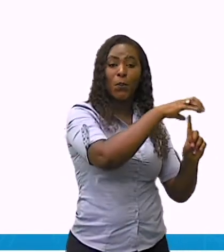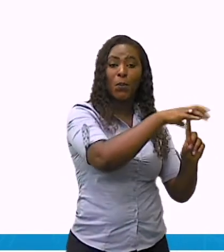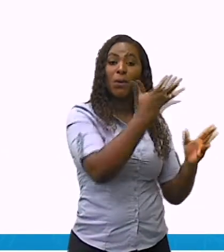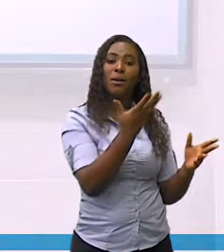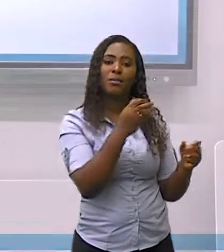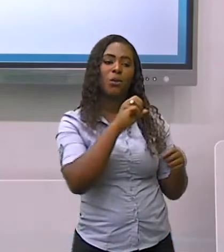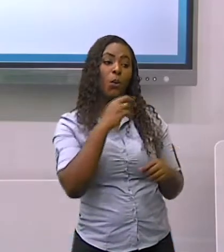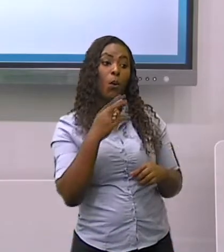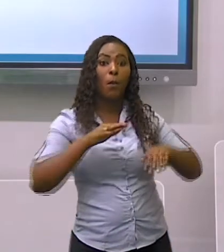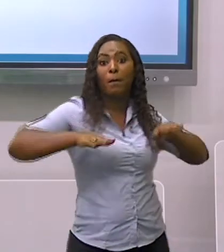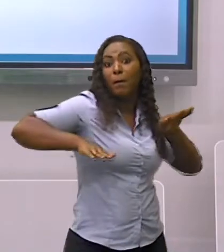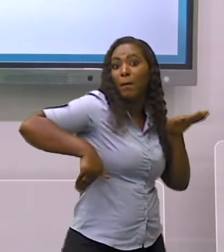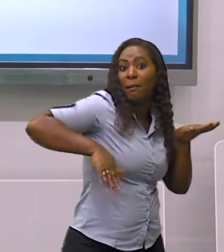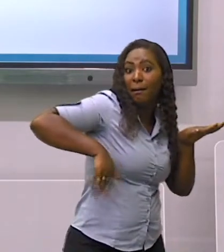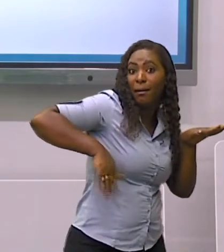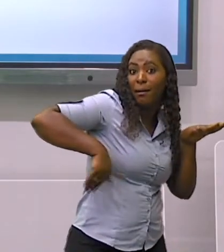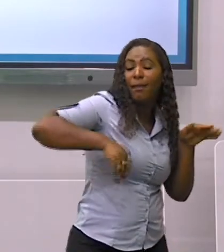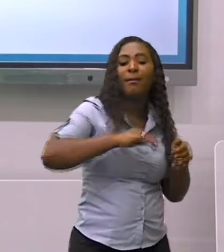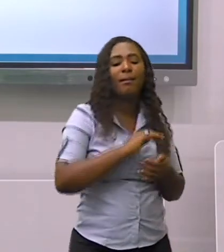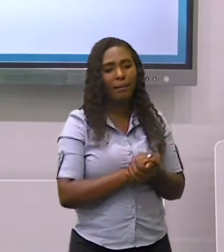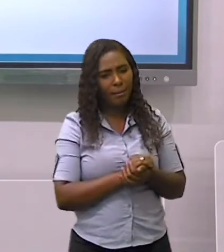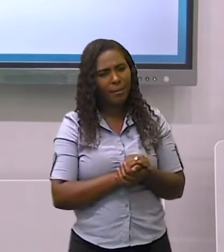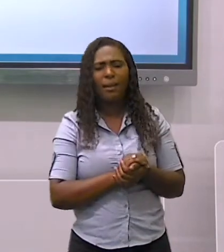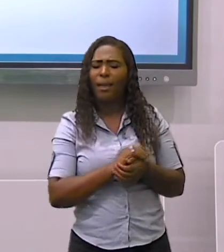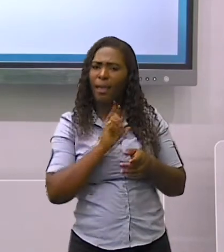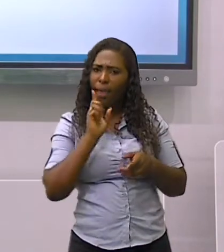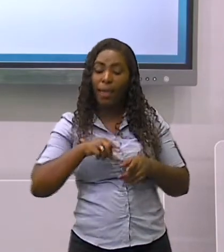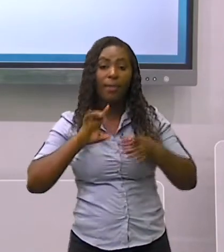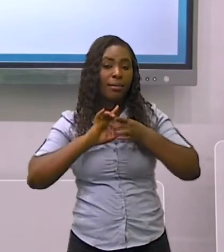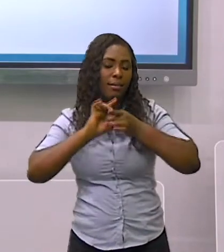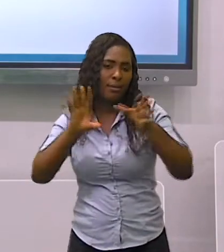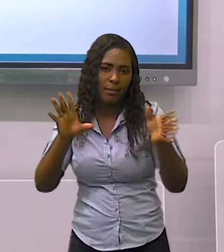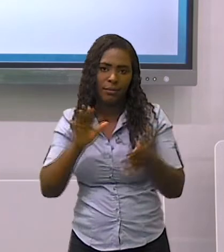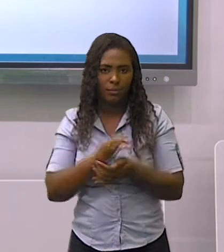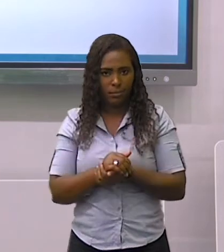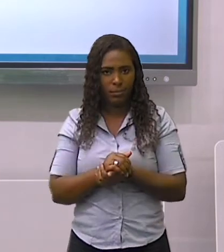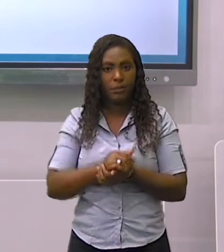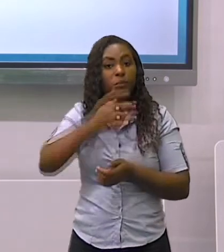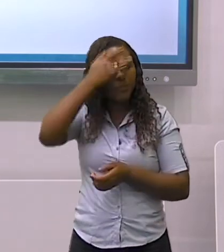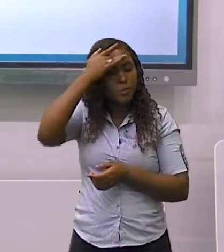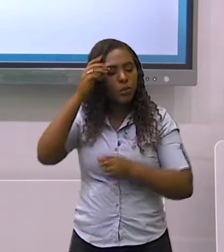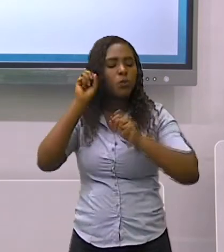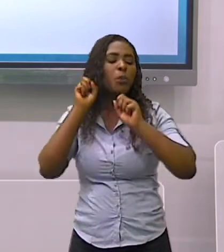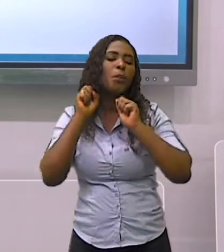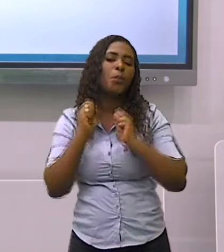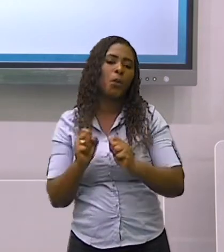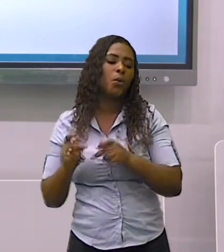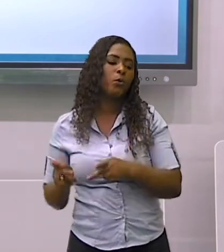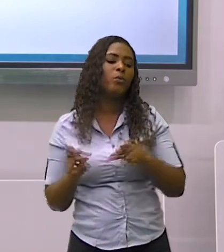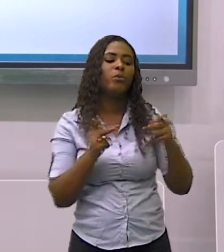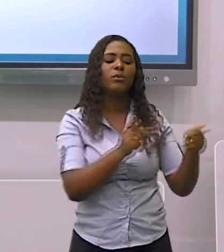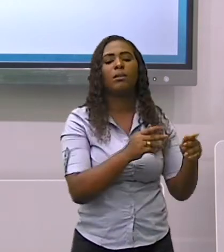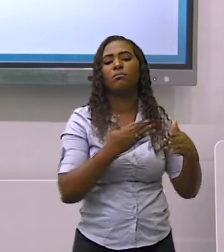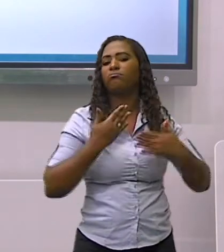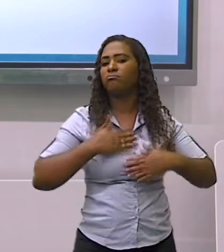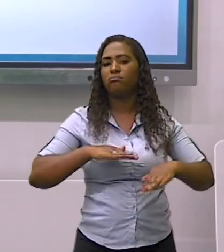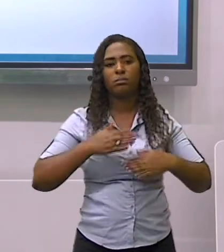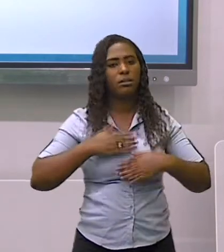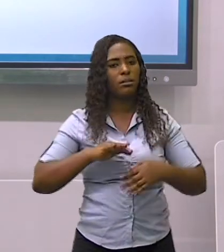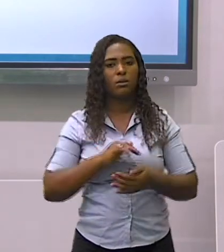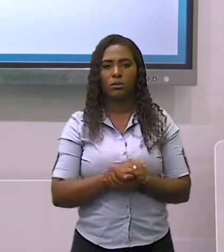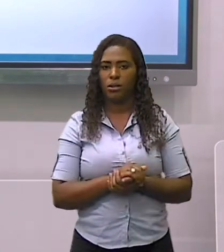praias e praças. Grande parte dos espaços públicos do nosso bairro ou do